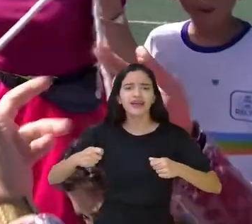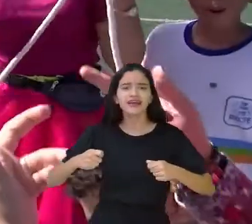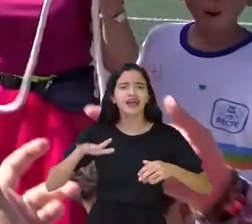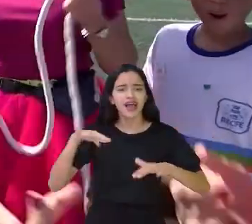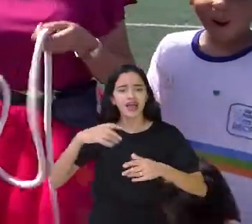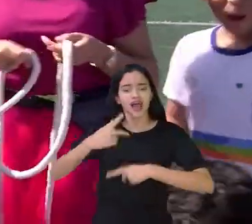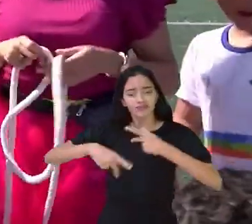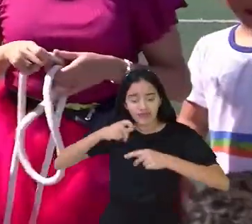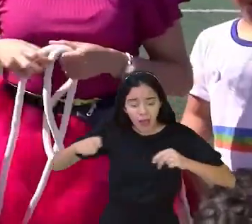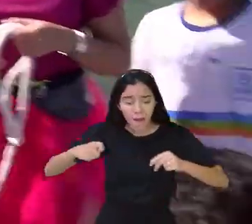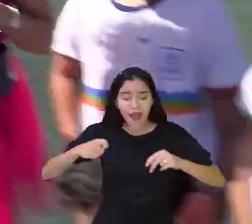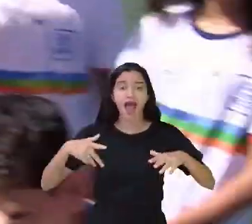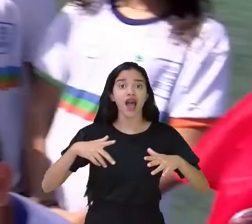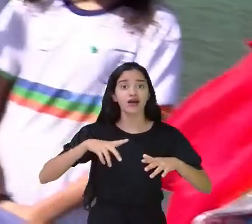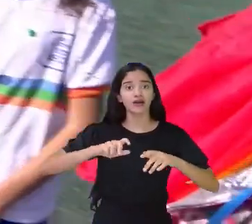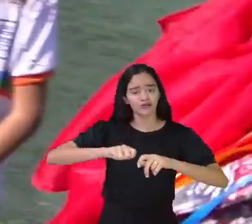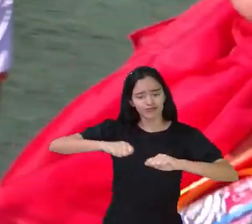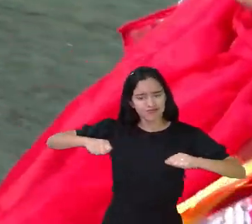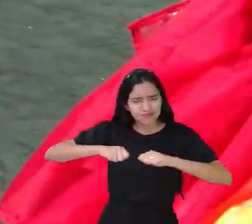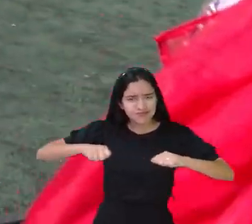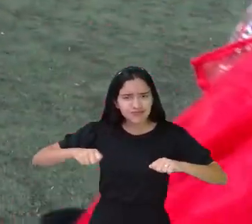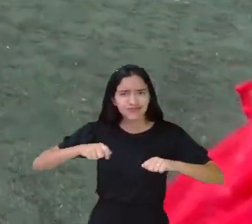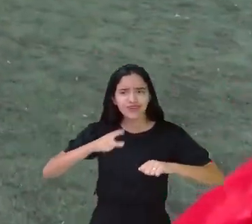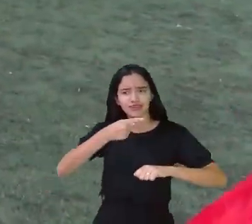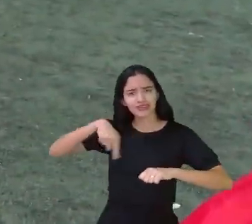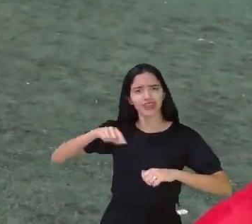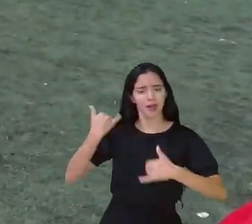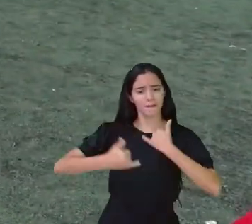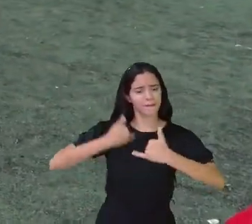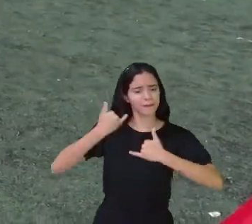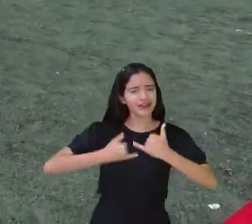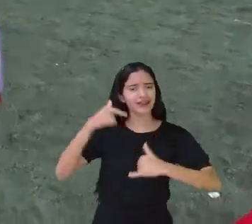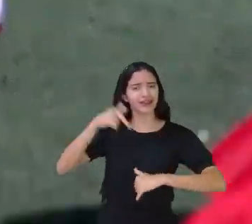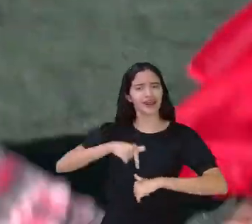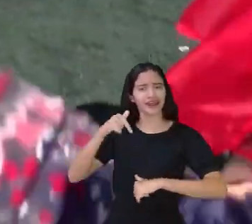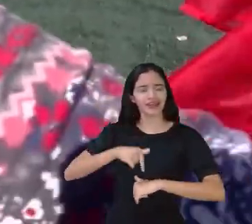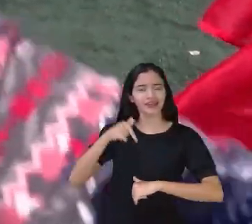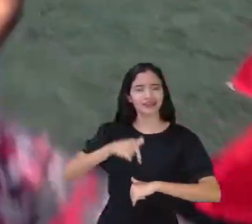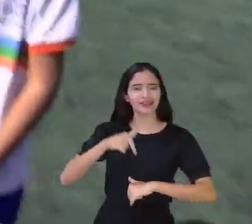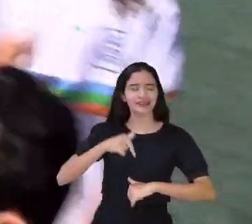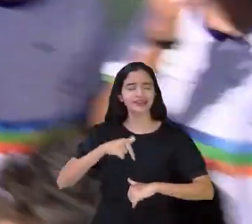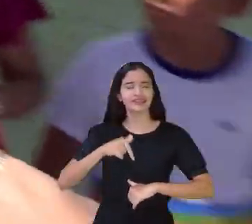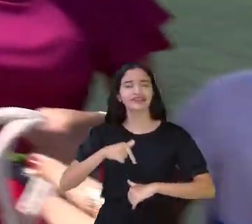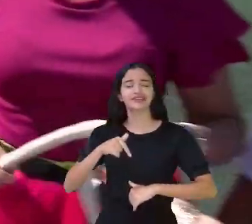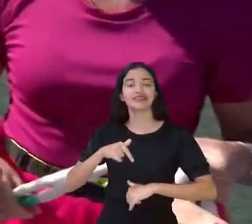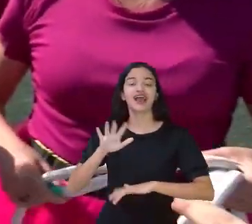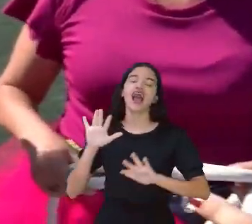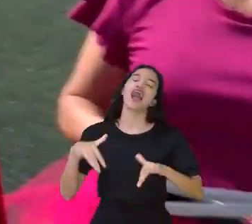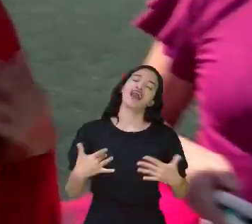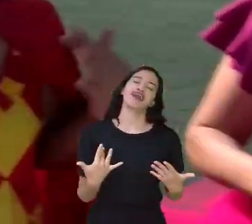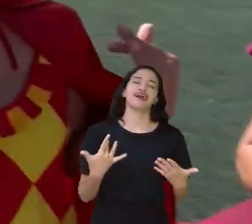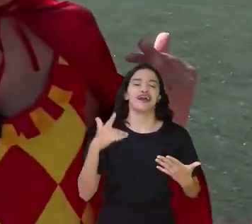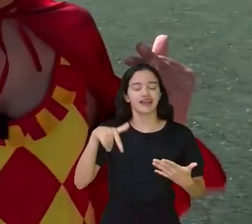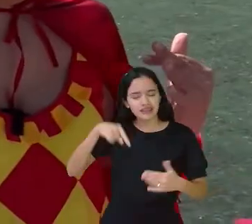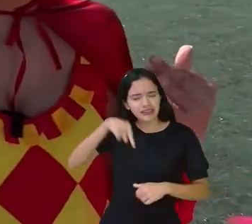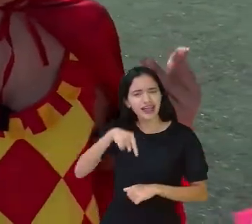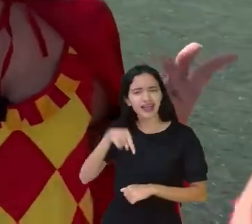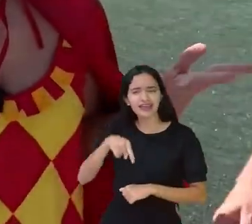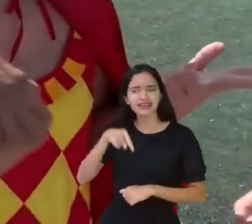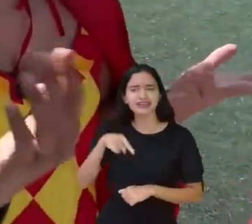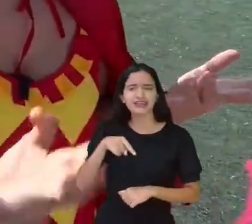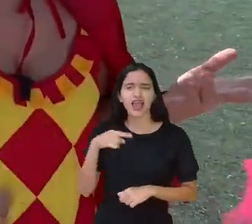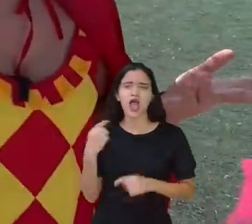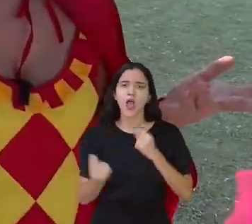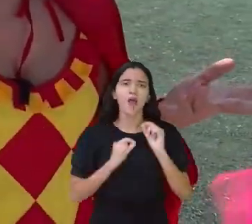lá a corda. Aí eu vi que vocês estavam brincando aqui. A gente tá brincando. Qual é o nome deles? É essa. Quem sou eu? Essa aqui é a dama